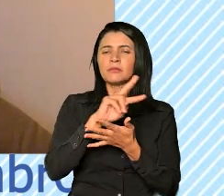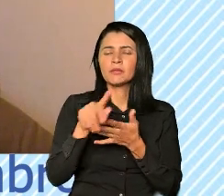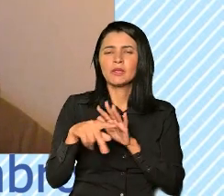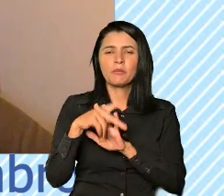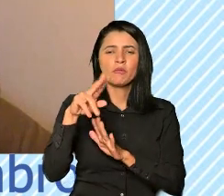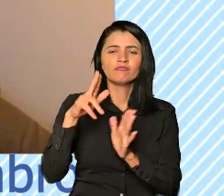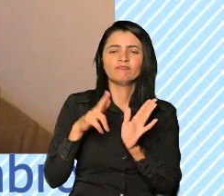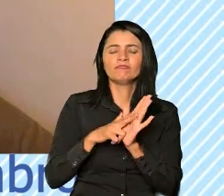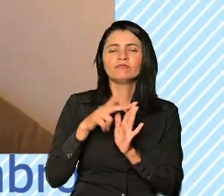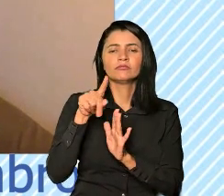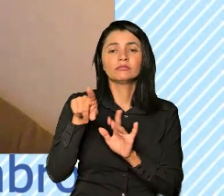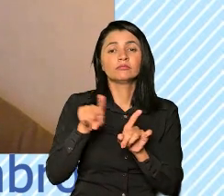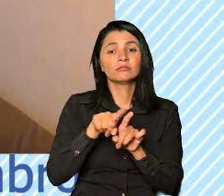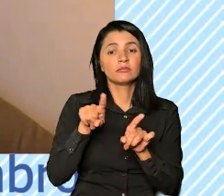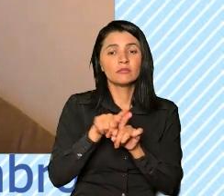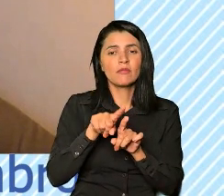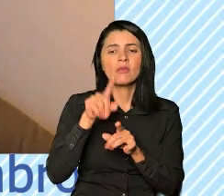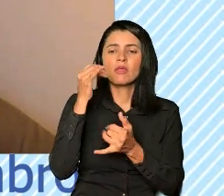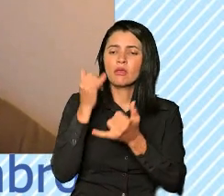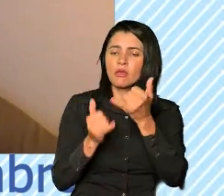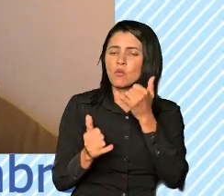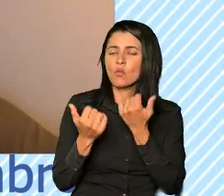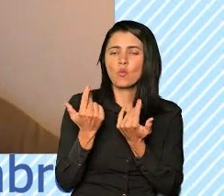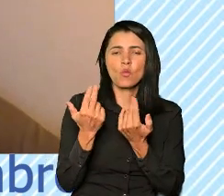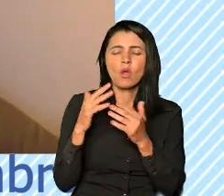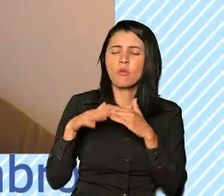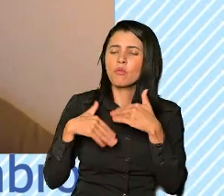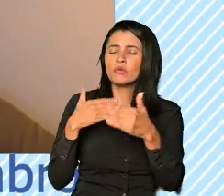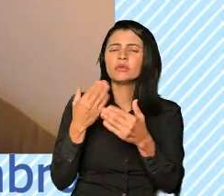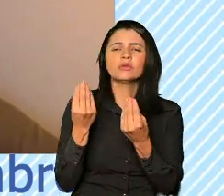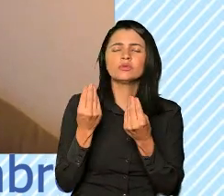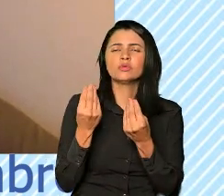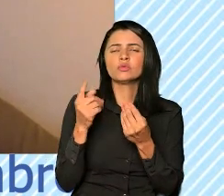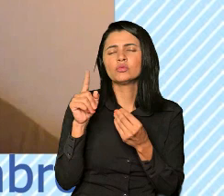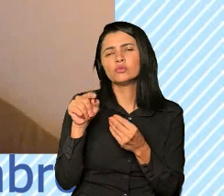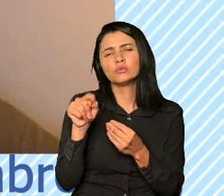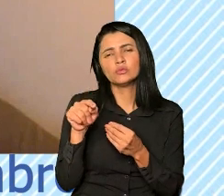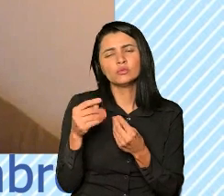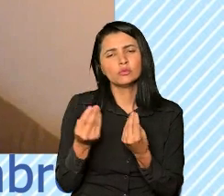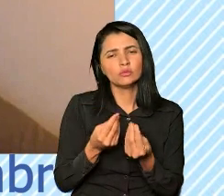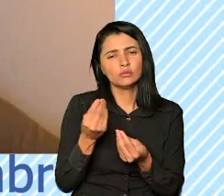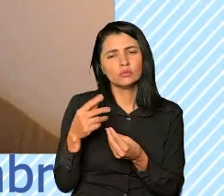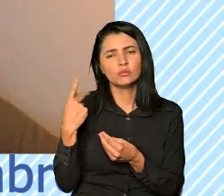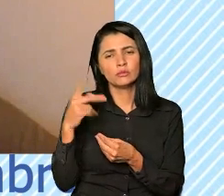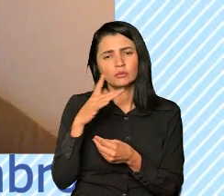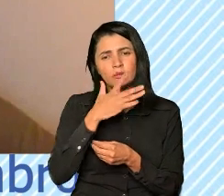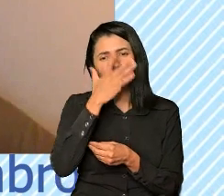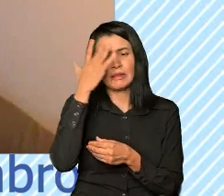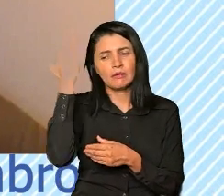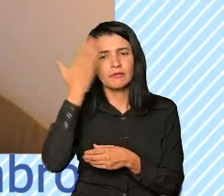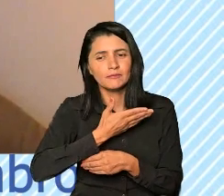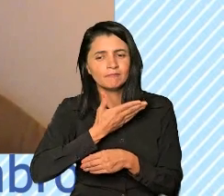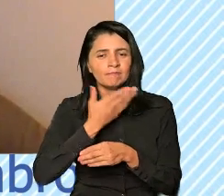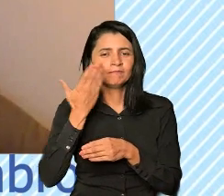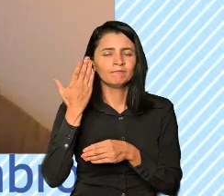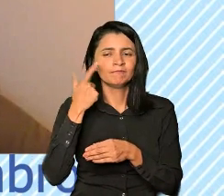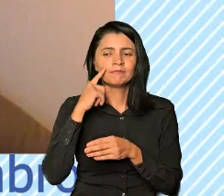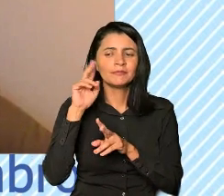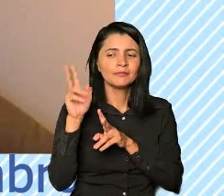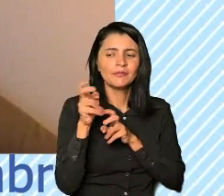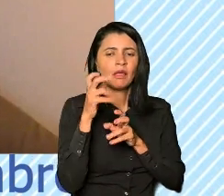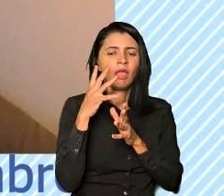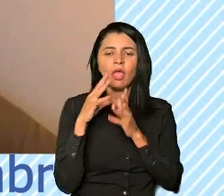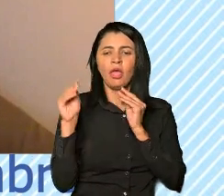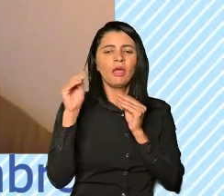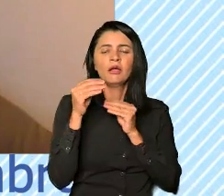legitimatórias e que se assemelha a um processo do qual o invisível escapa da